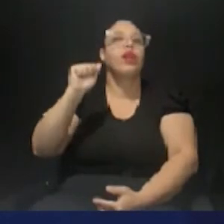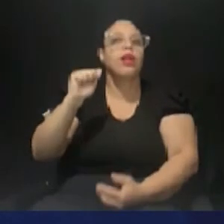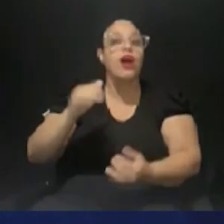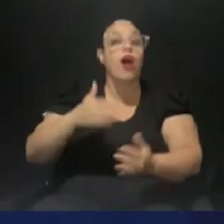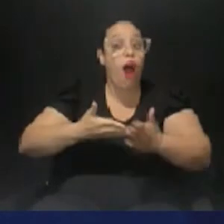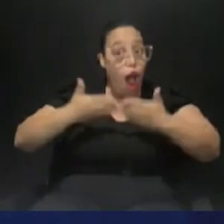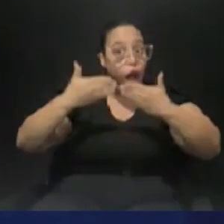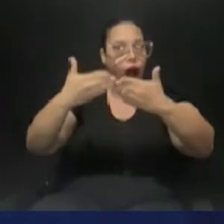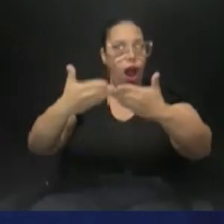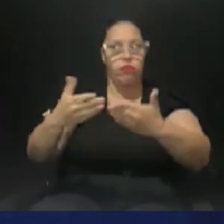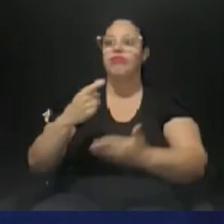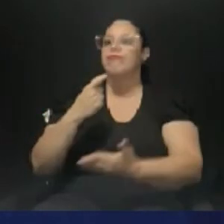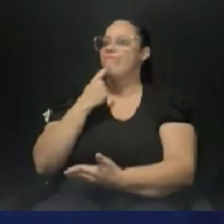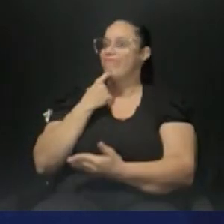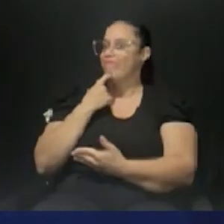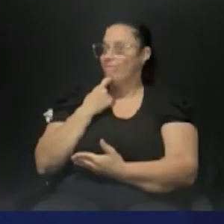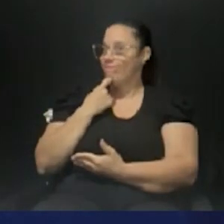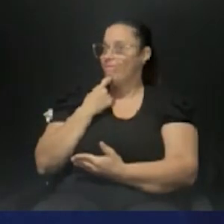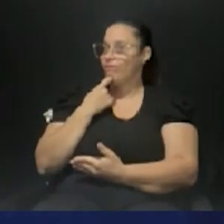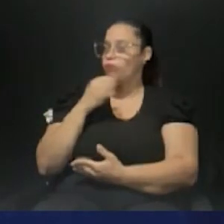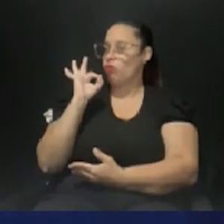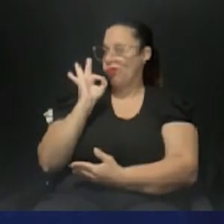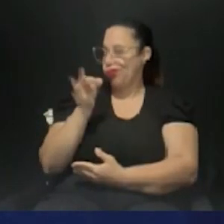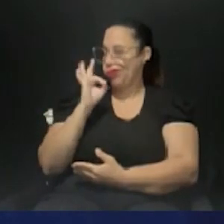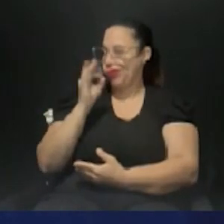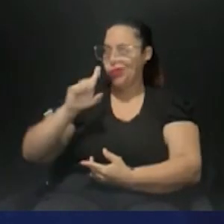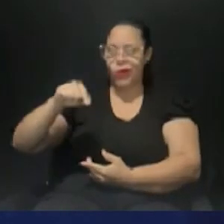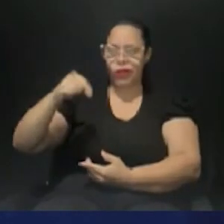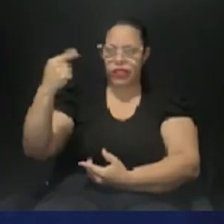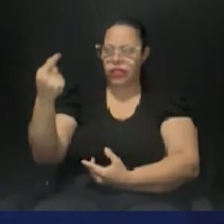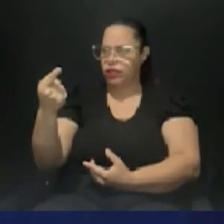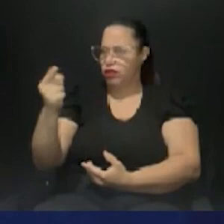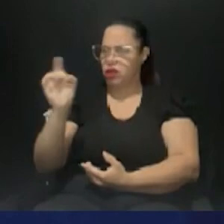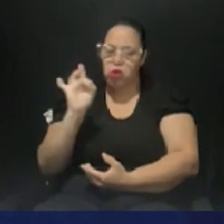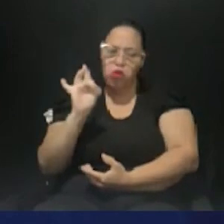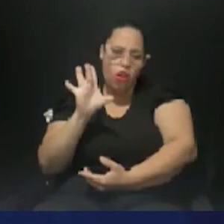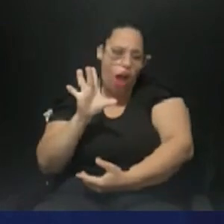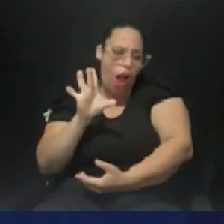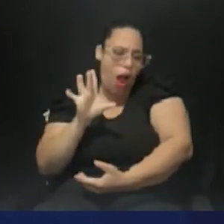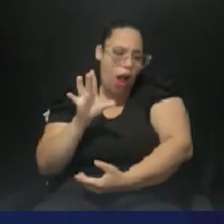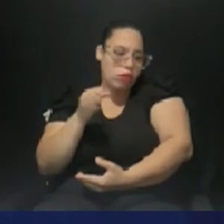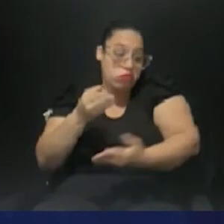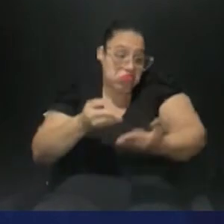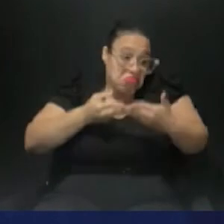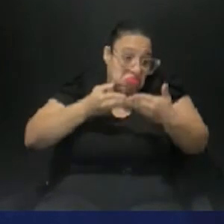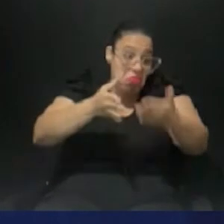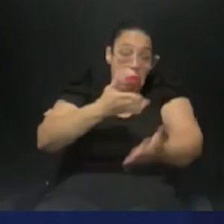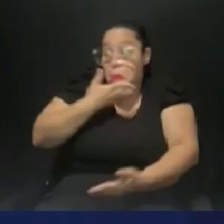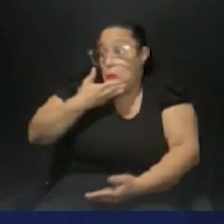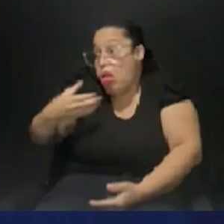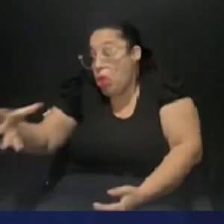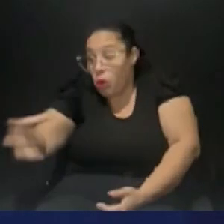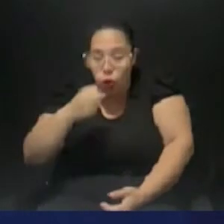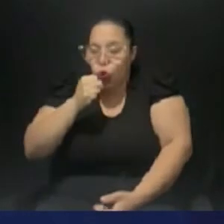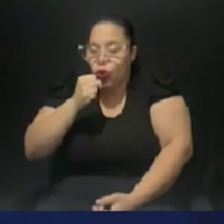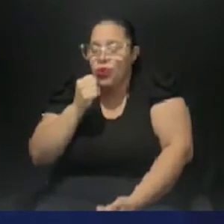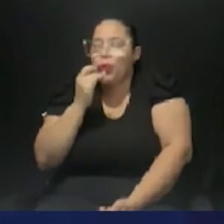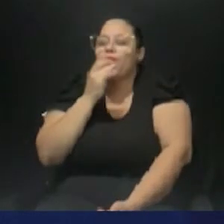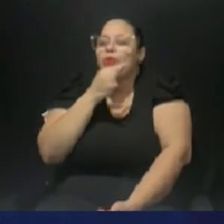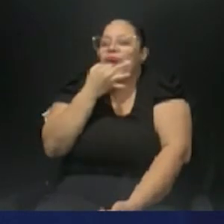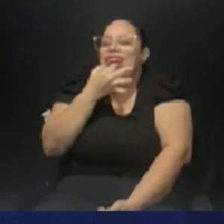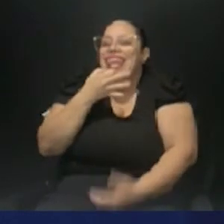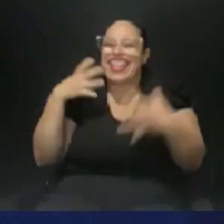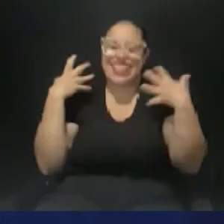chope geladinho, né, e aquele lanche ou petisco delicioso, né? Então, foi com esse sentido que